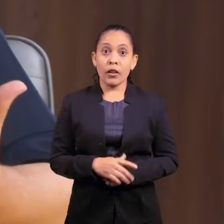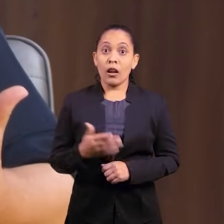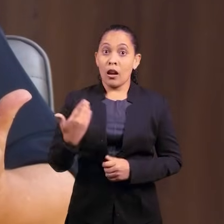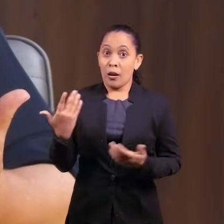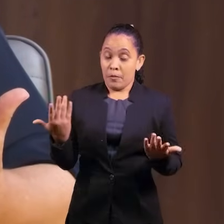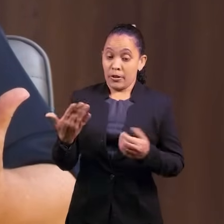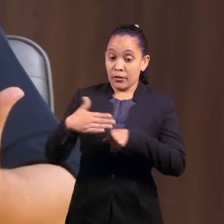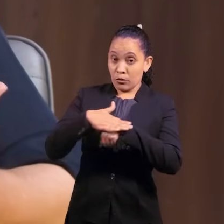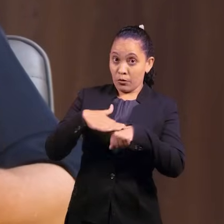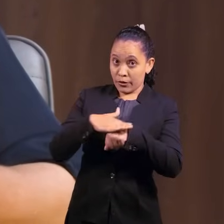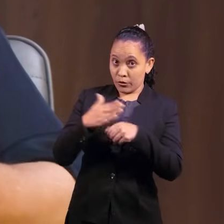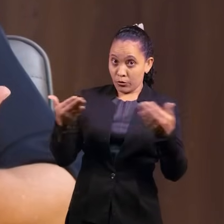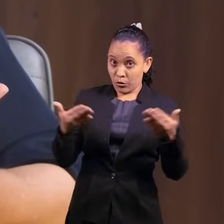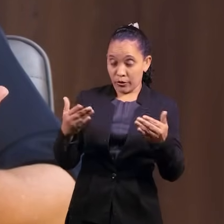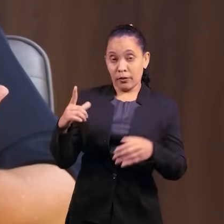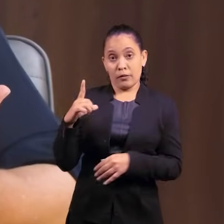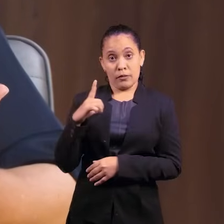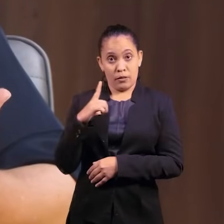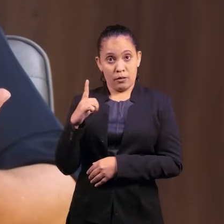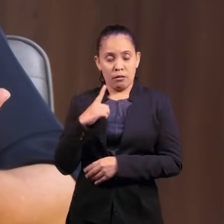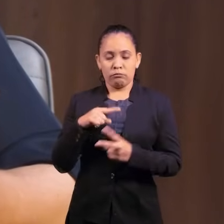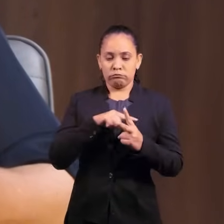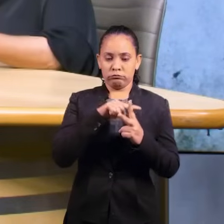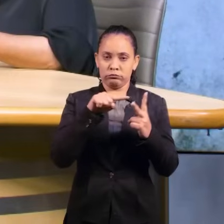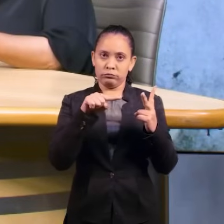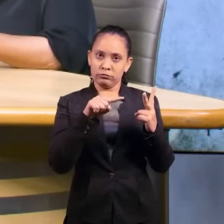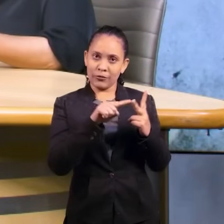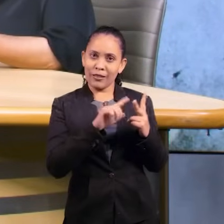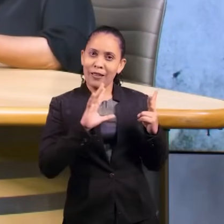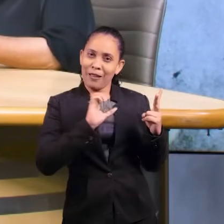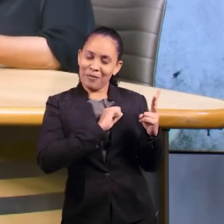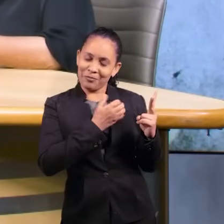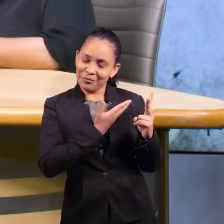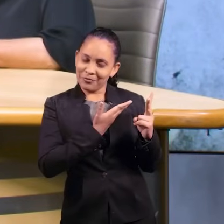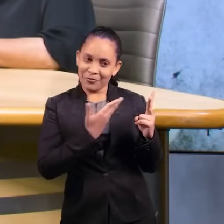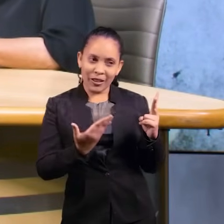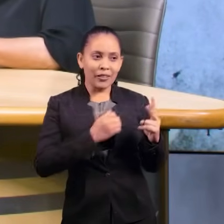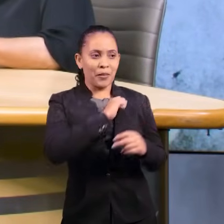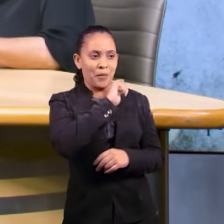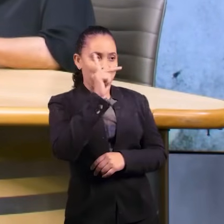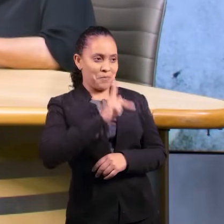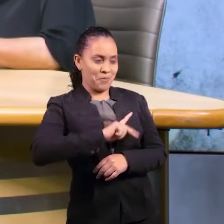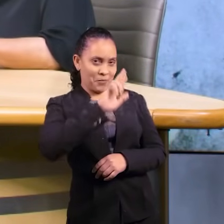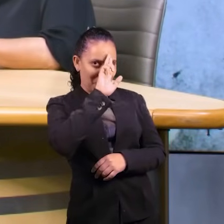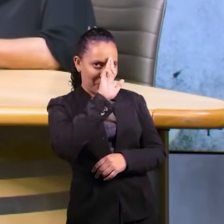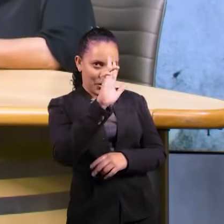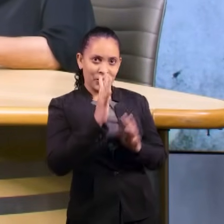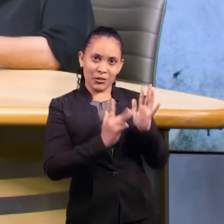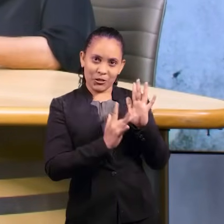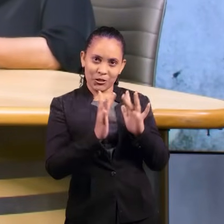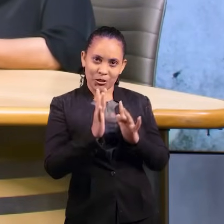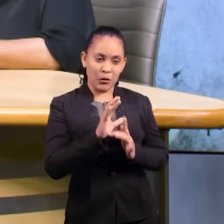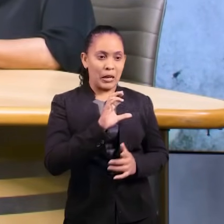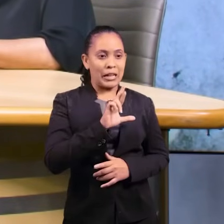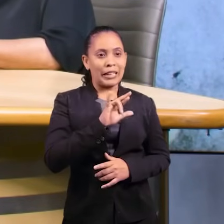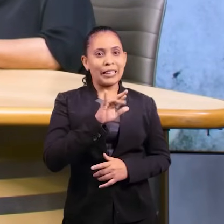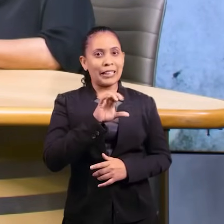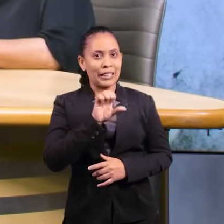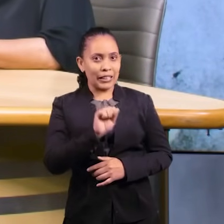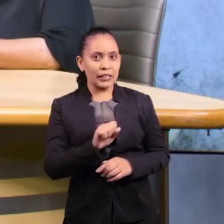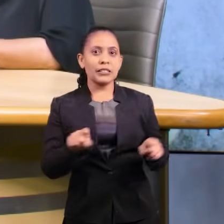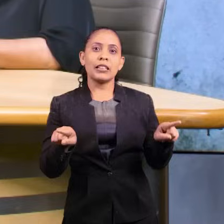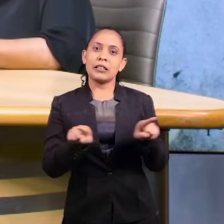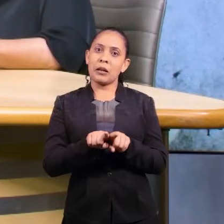a presença das queridas Giovana e Cris, a paz do Senhor. Cris, a paz do